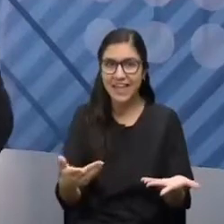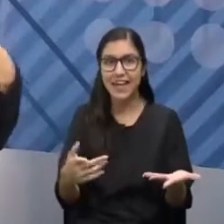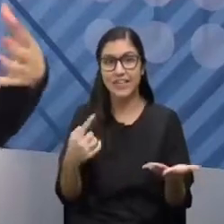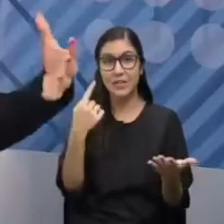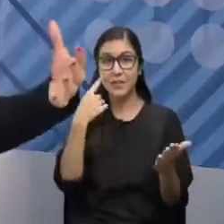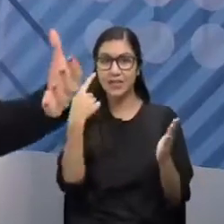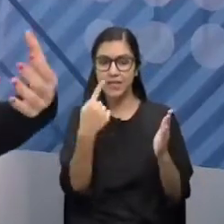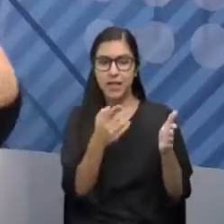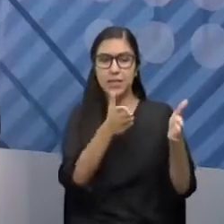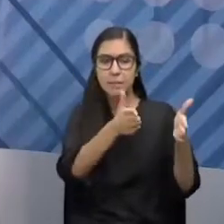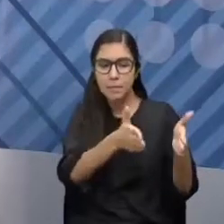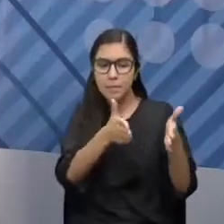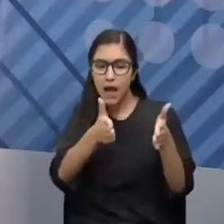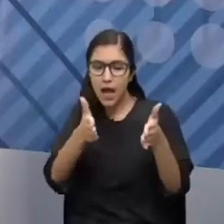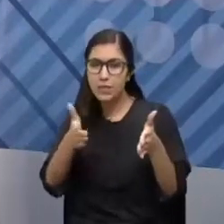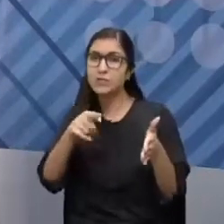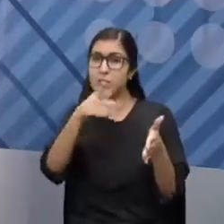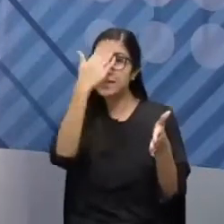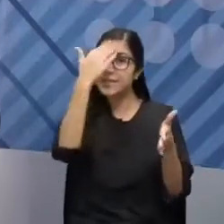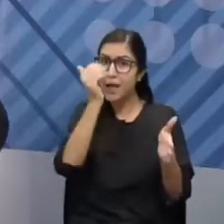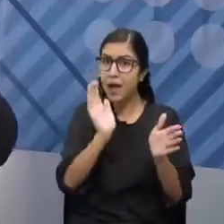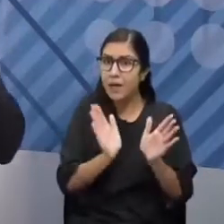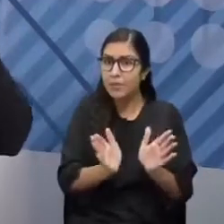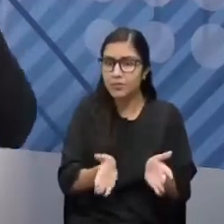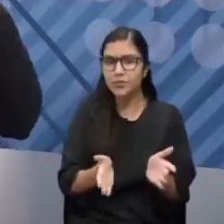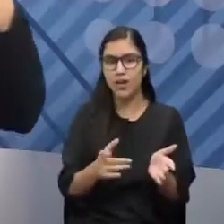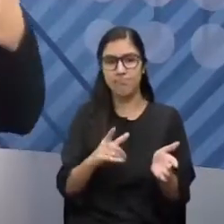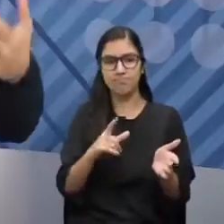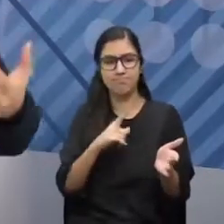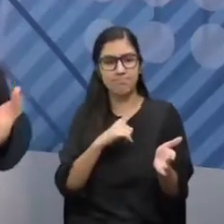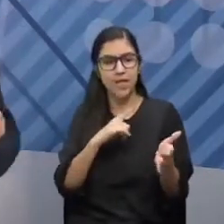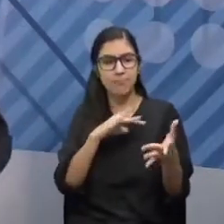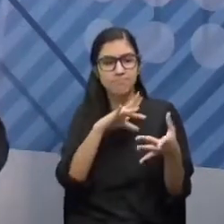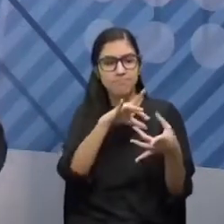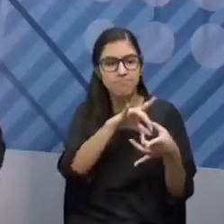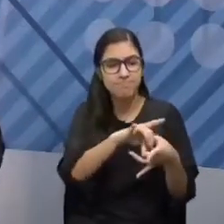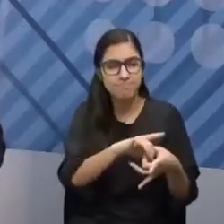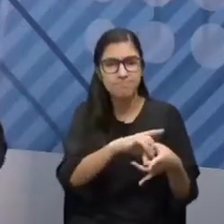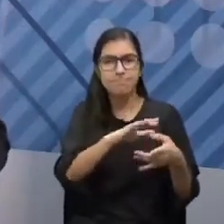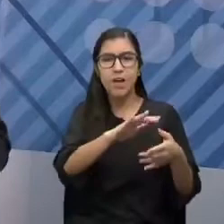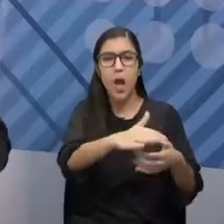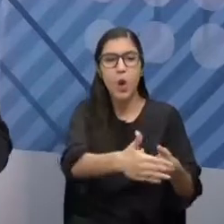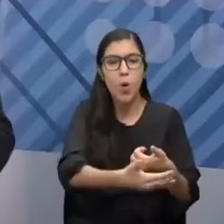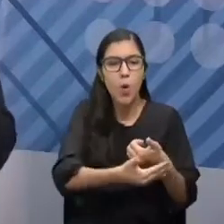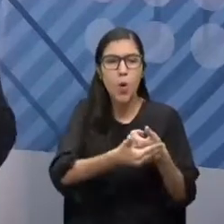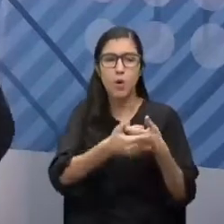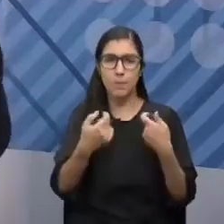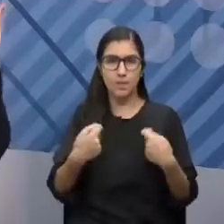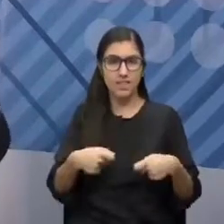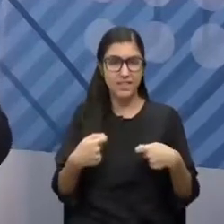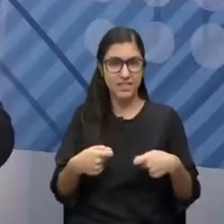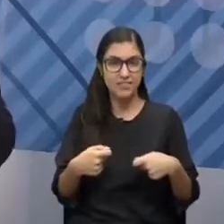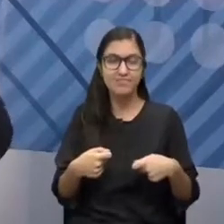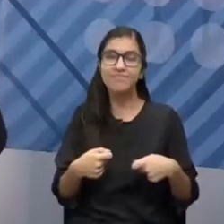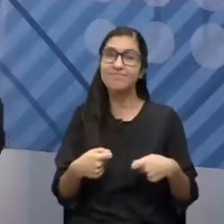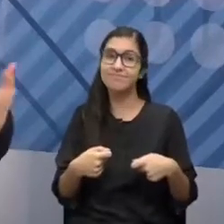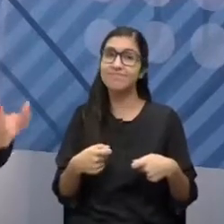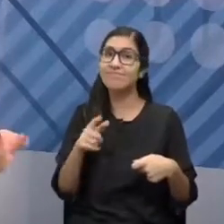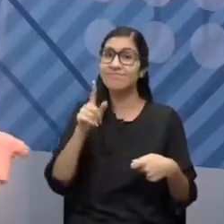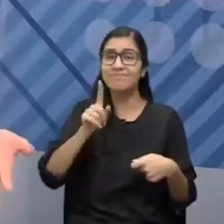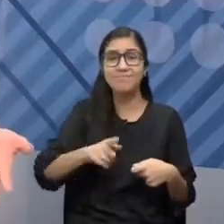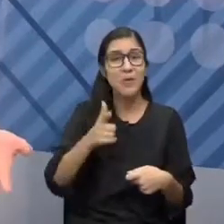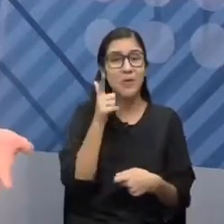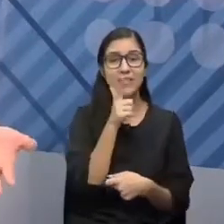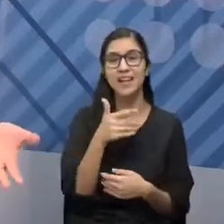seguindo esses passos e sabendo que nós precisamos ter um vínculo acolhedor com essas crianças, isso é metade